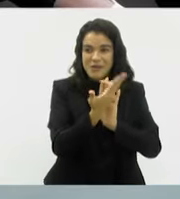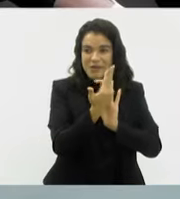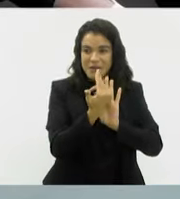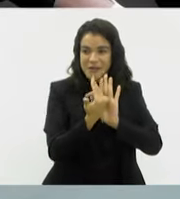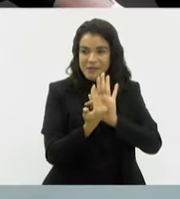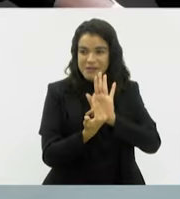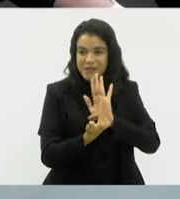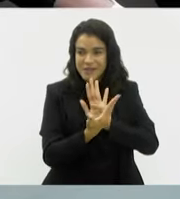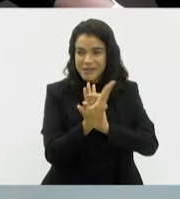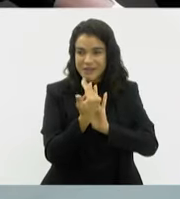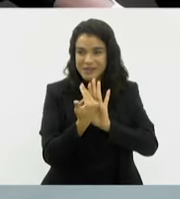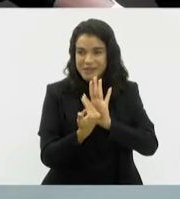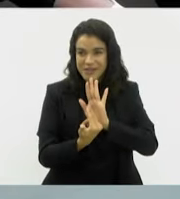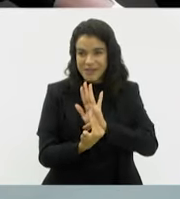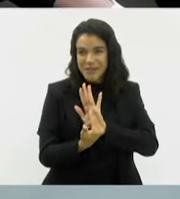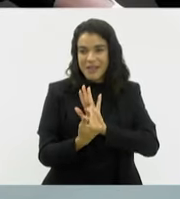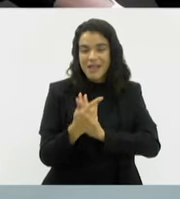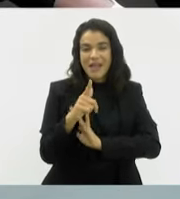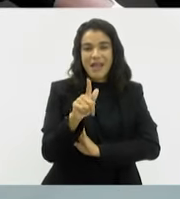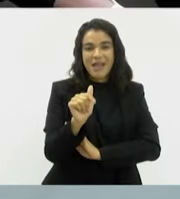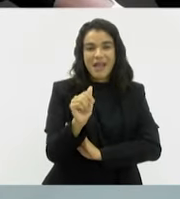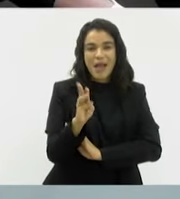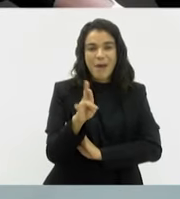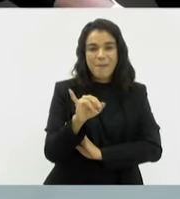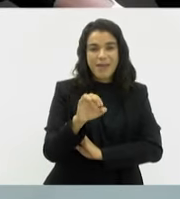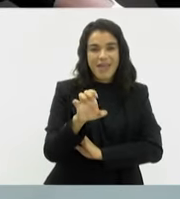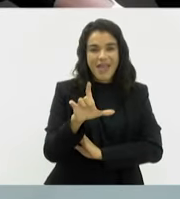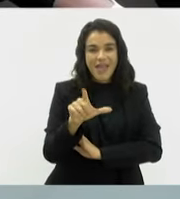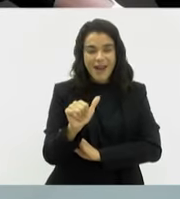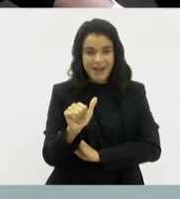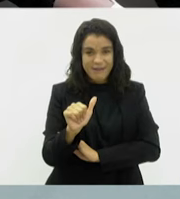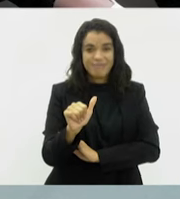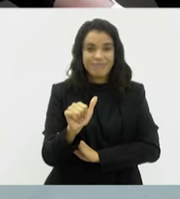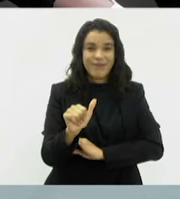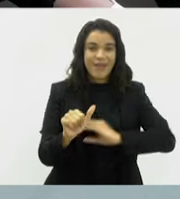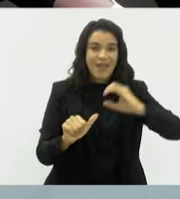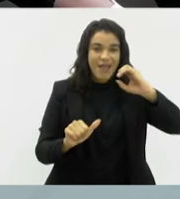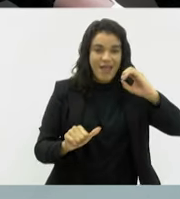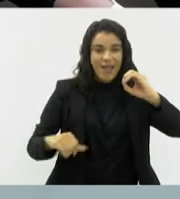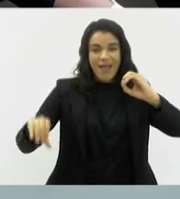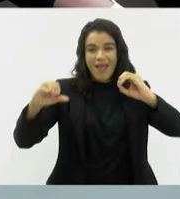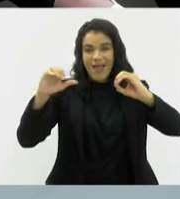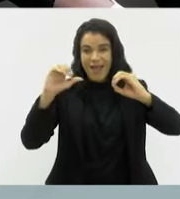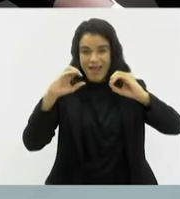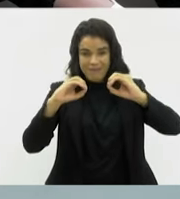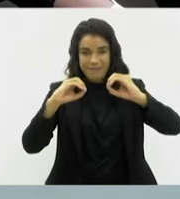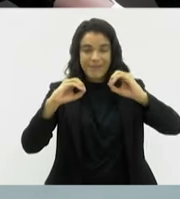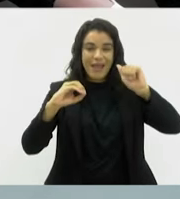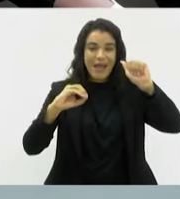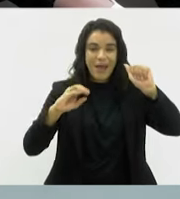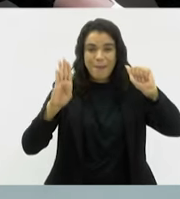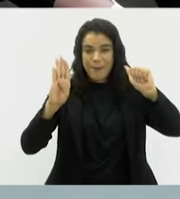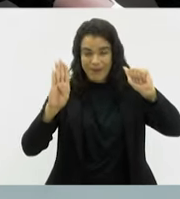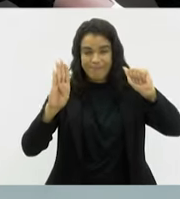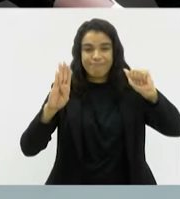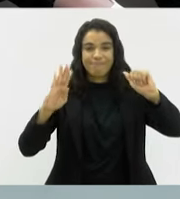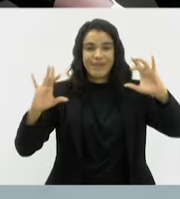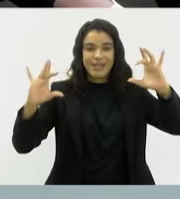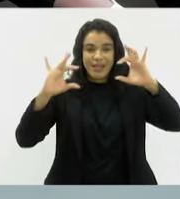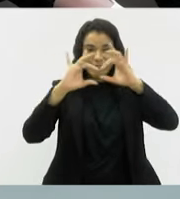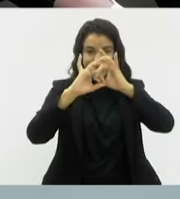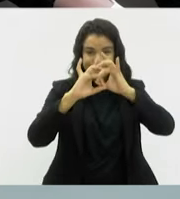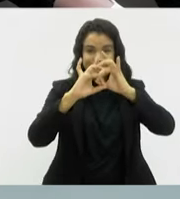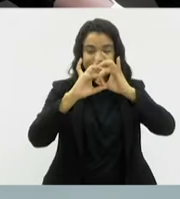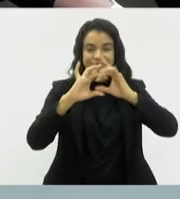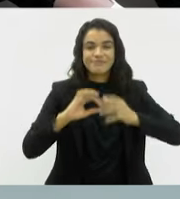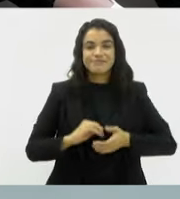Gabriela, teoria dos conjuntos, conjunto A e B, e a área de interseção dos conjuntos.